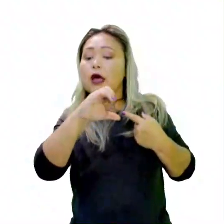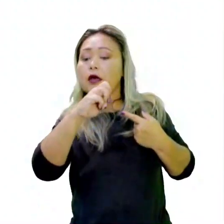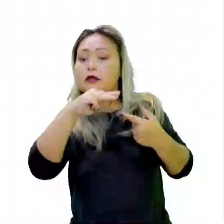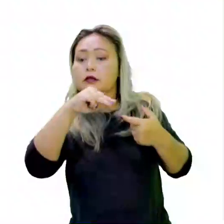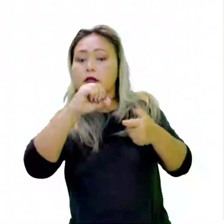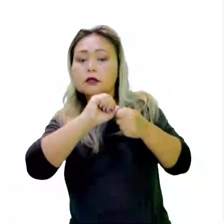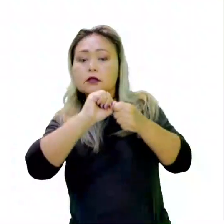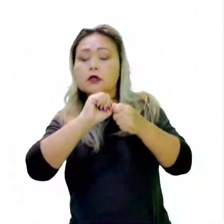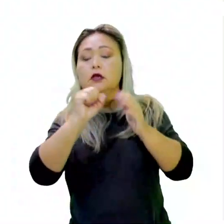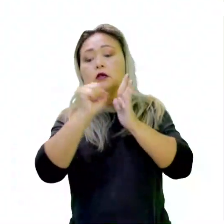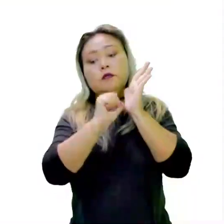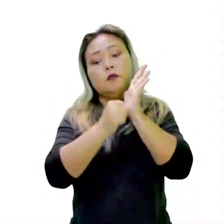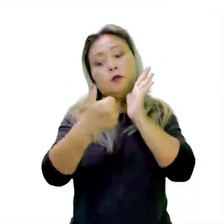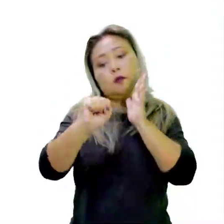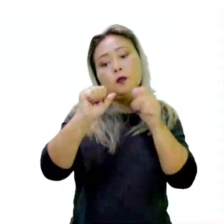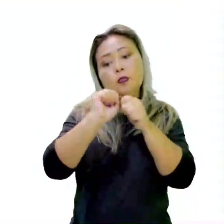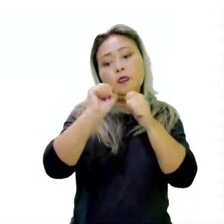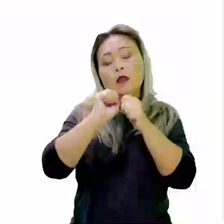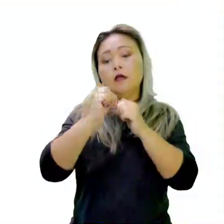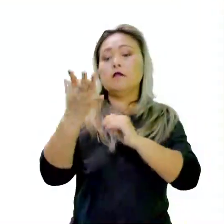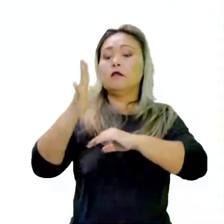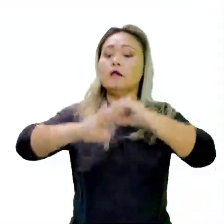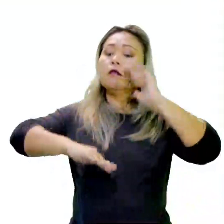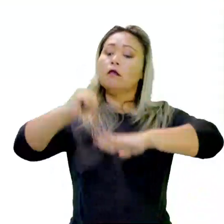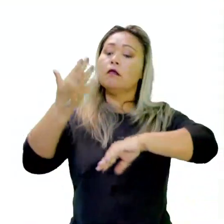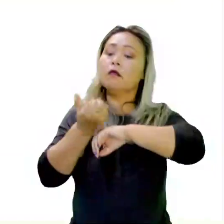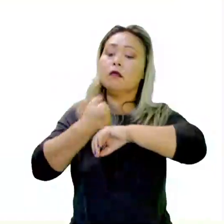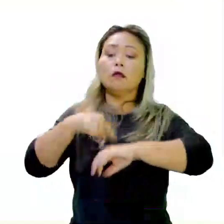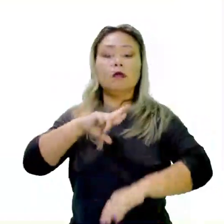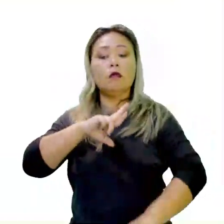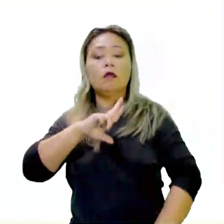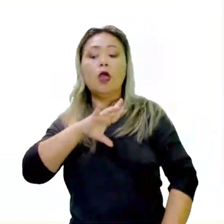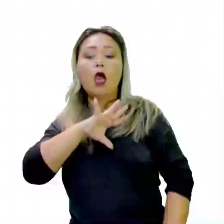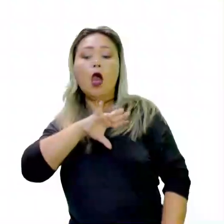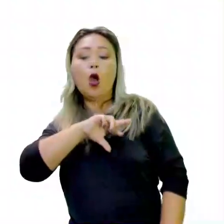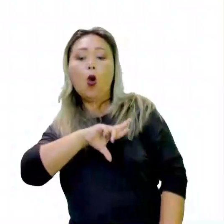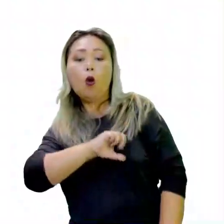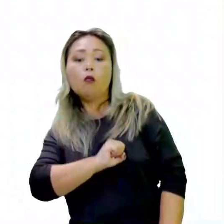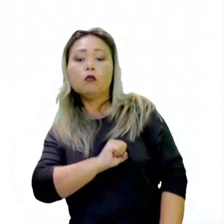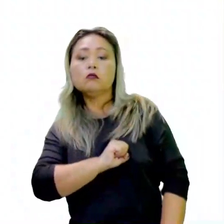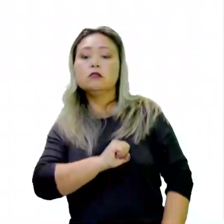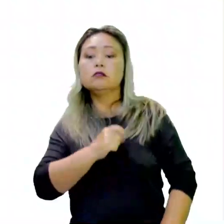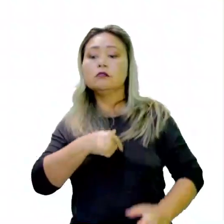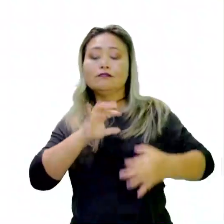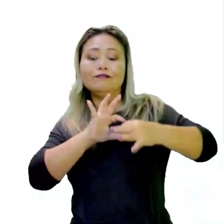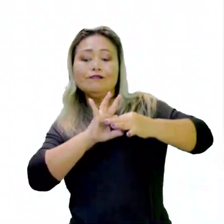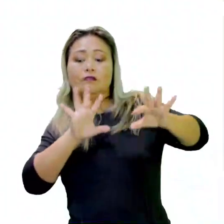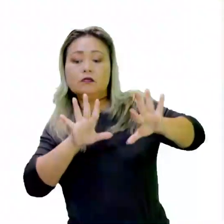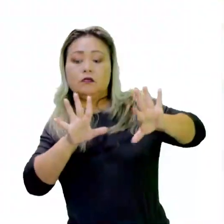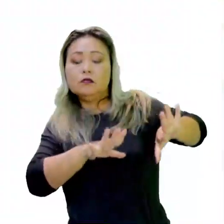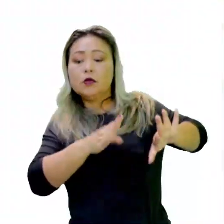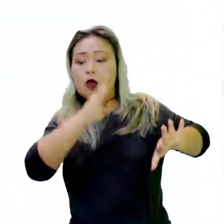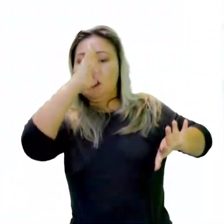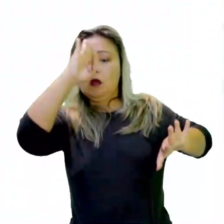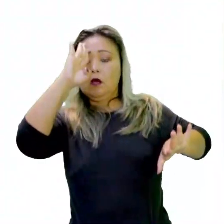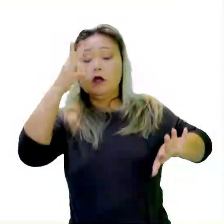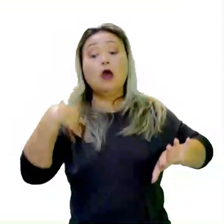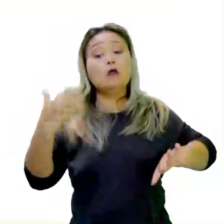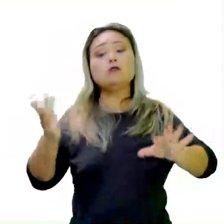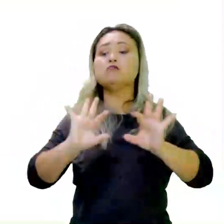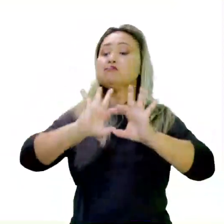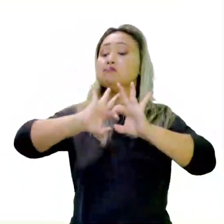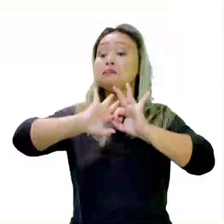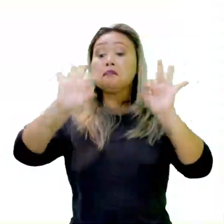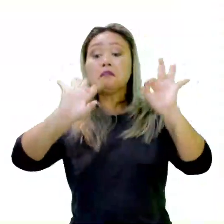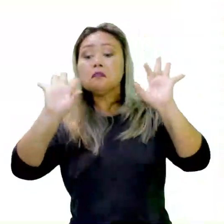Os artistas românticos procuraram se libertar das convenções acadêmicas em favor da